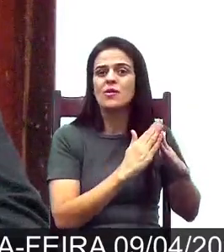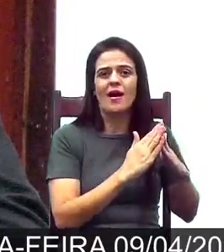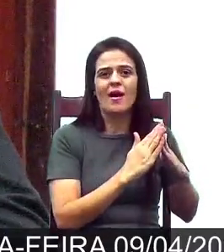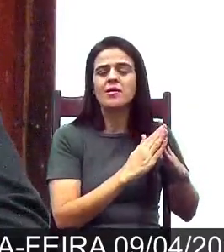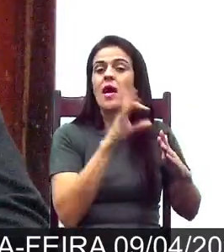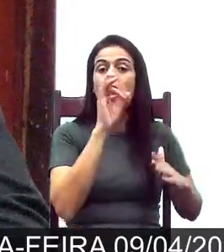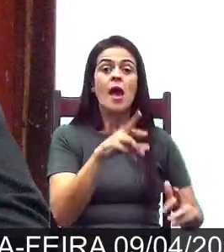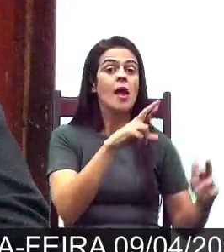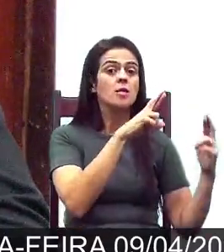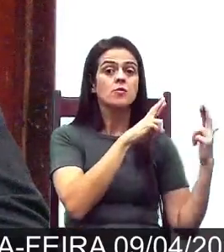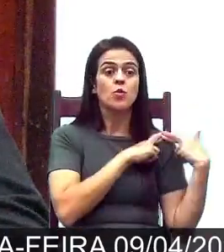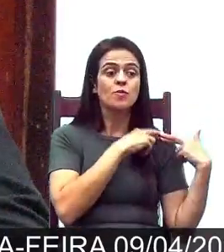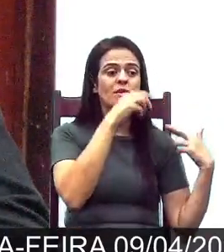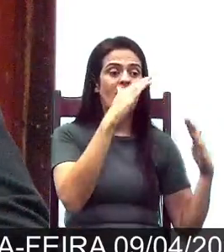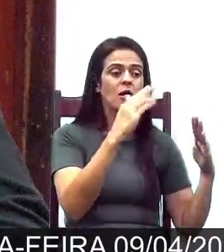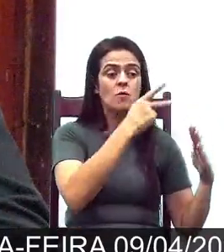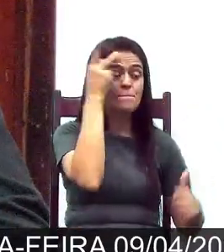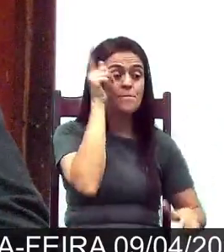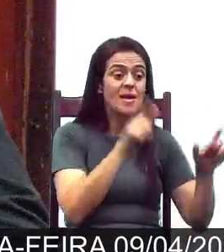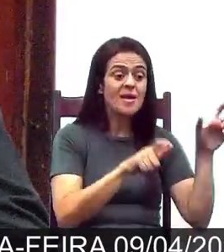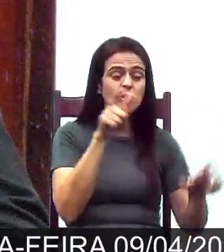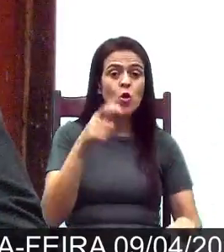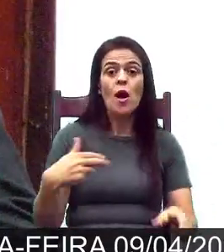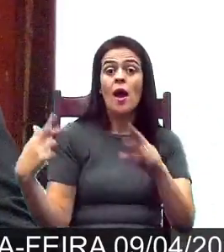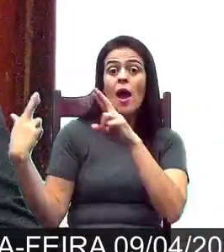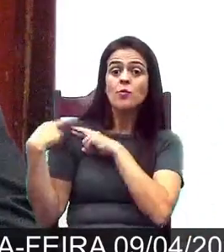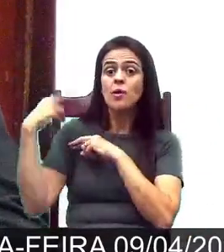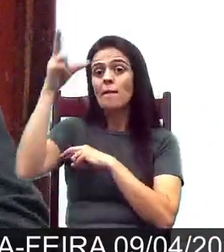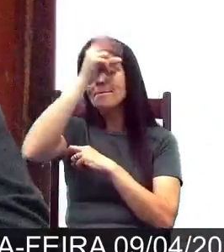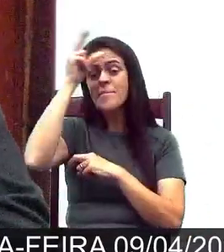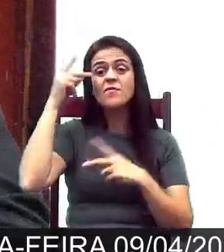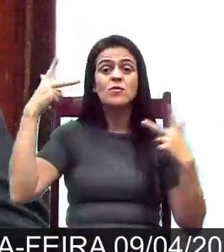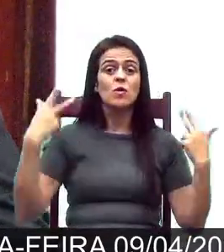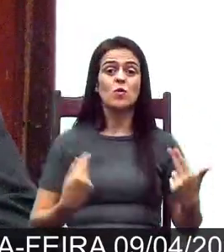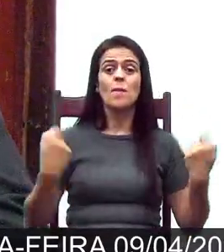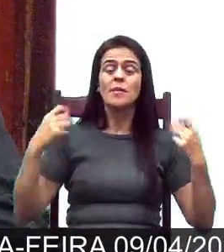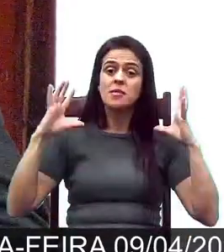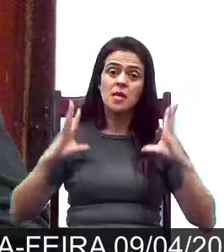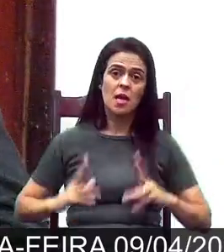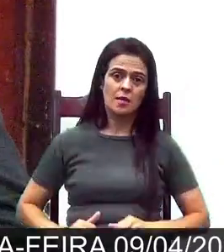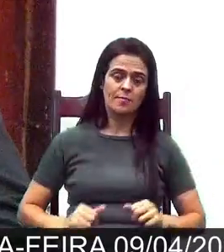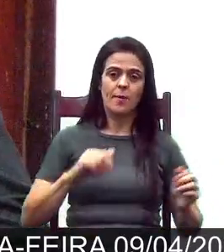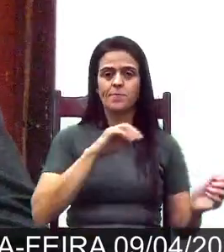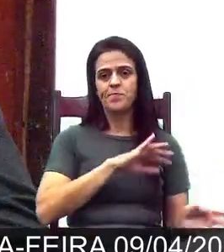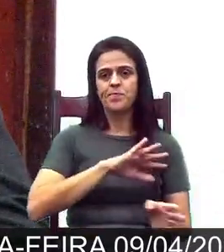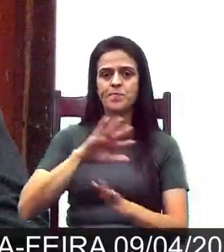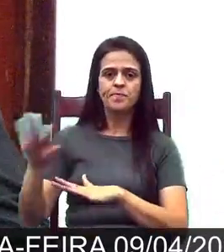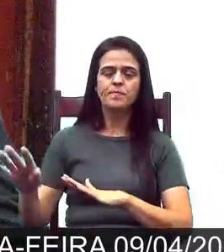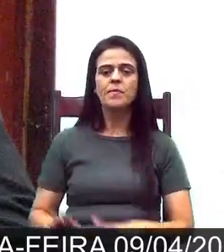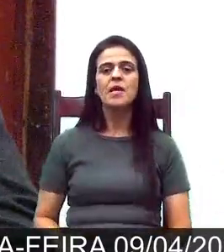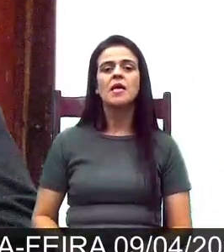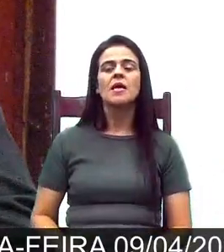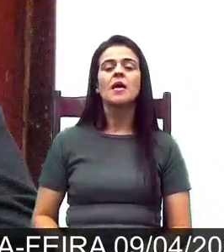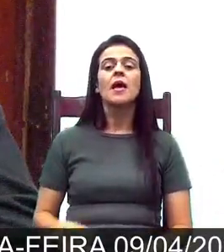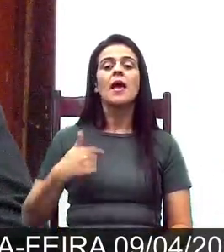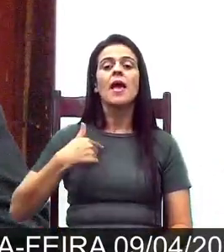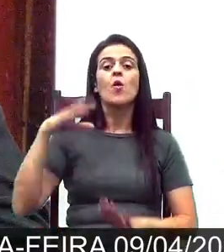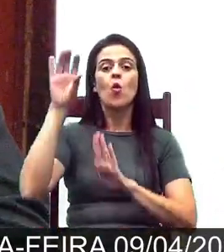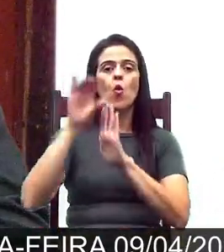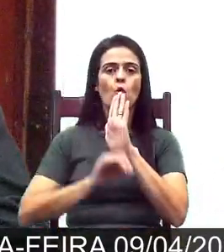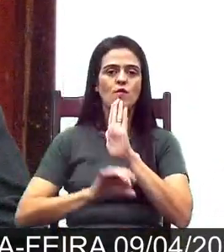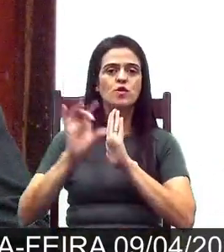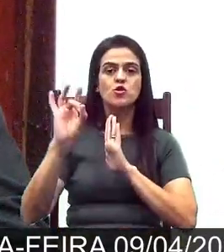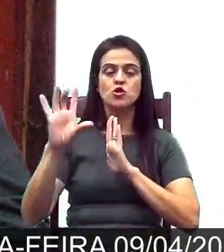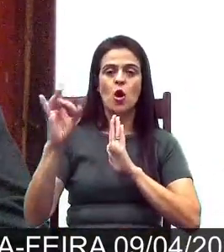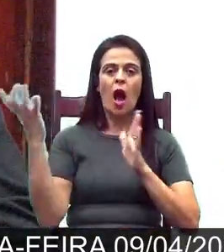poder público. Presidente, eu quero fazer um ofício aqui, só falando da minha filiação no Partido Republicano. Então, a